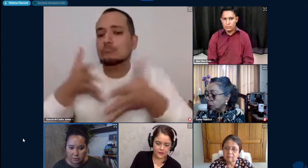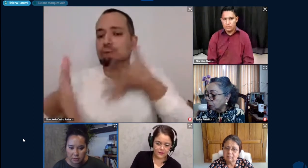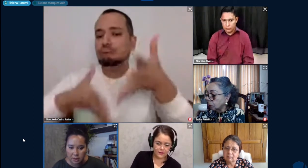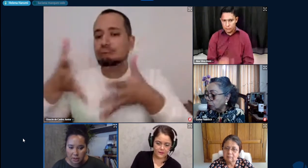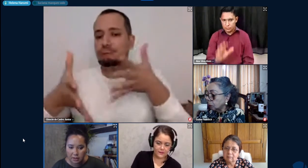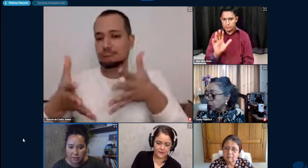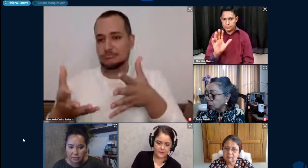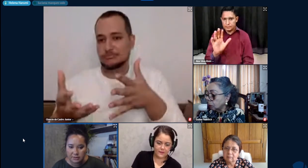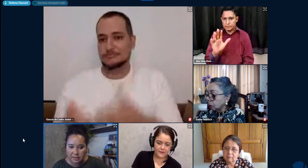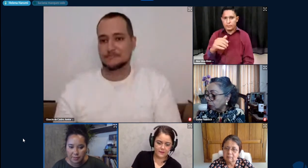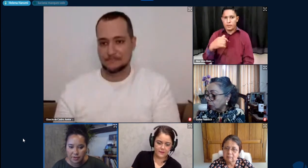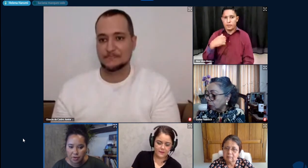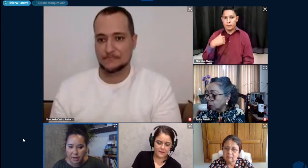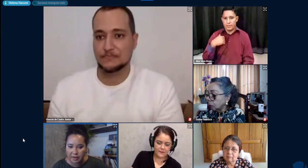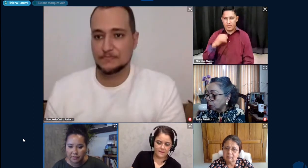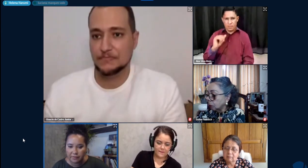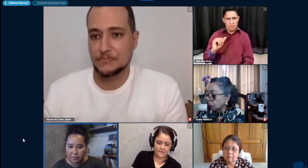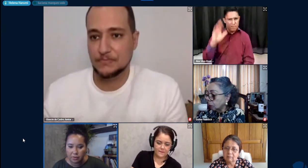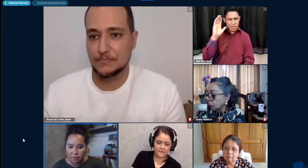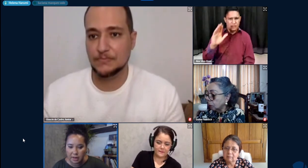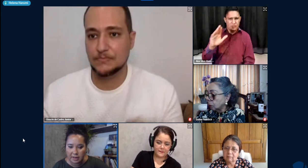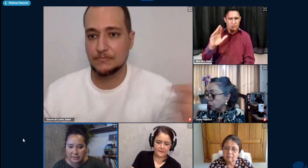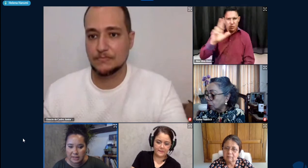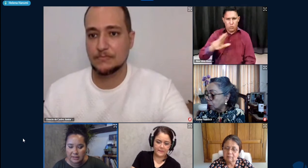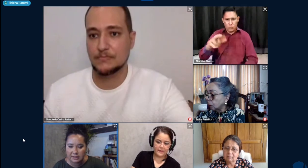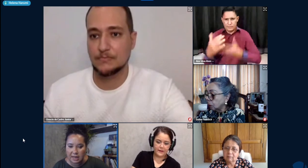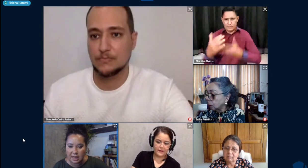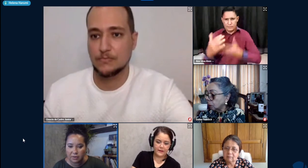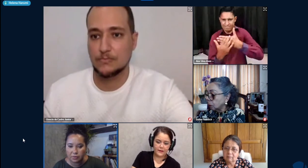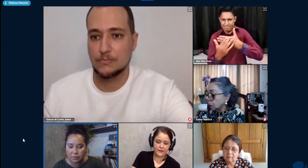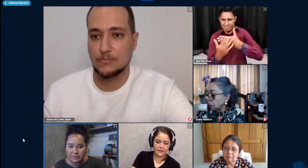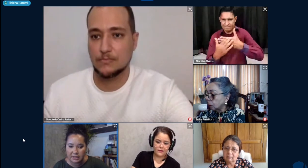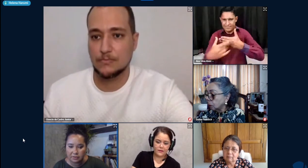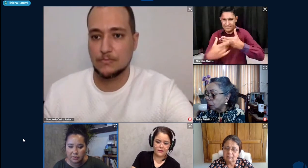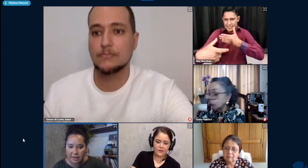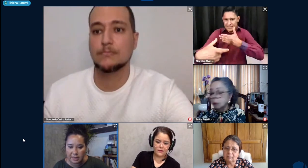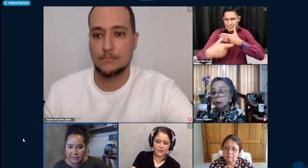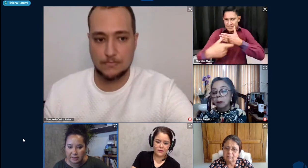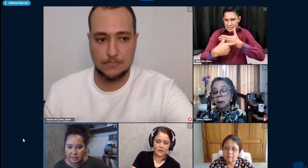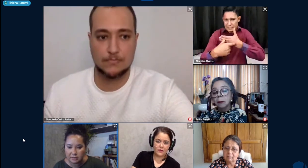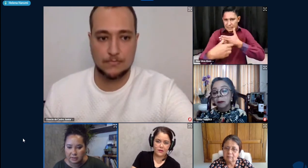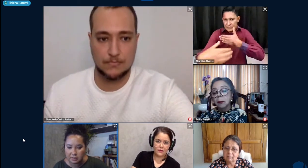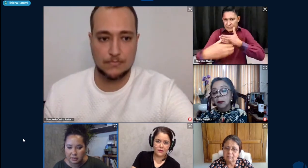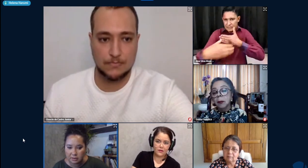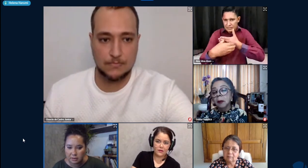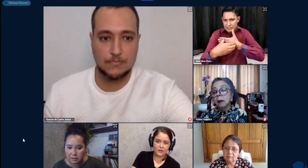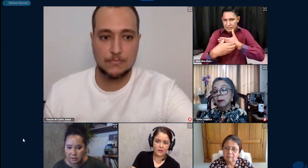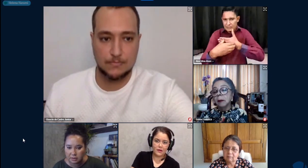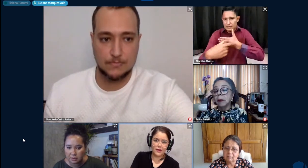interno. Então, exatamente como é que eu vou sinalizar o conceito do HD?